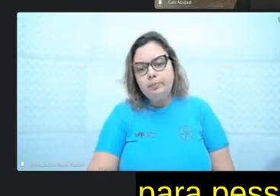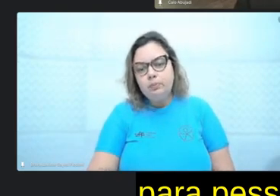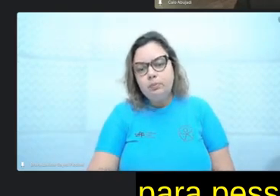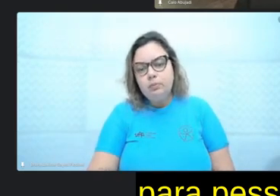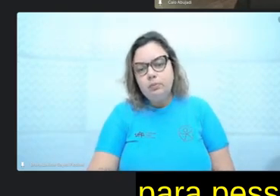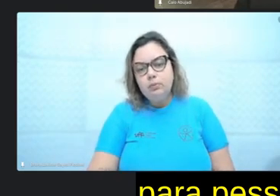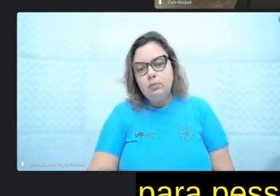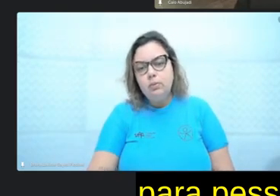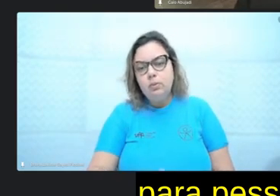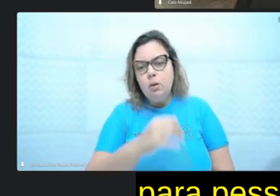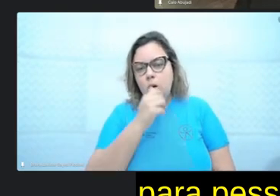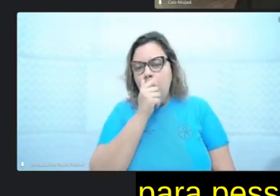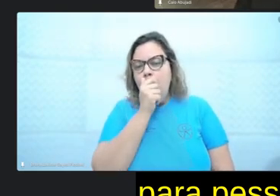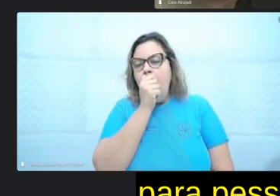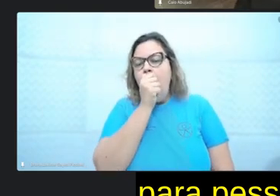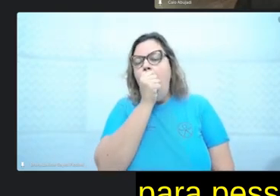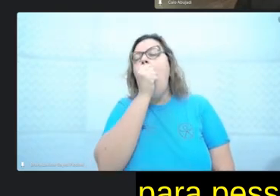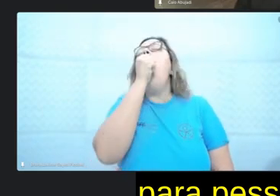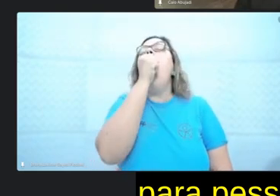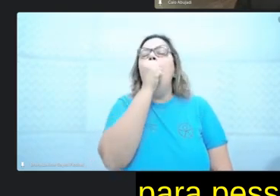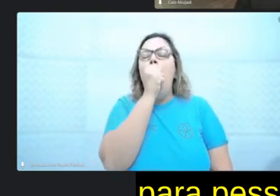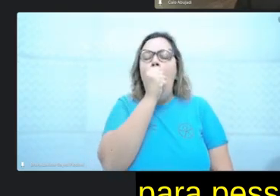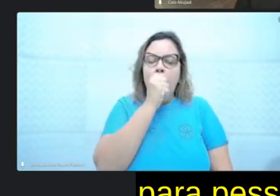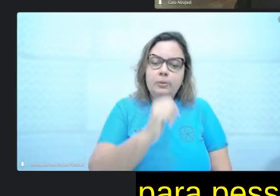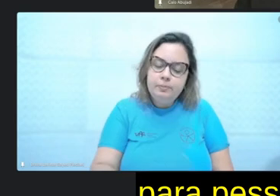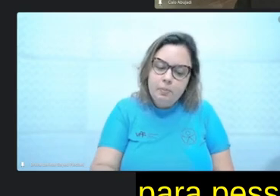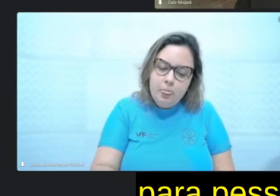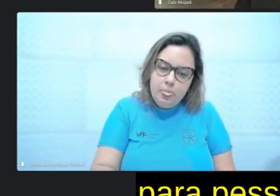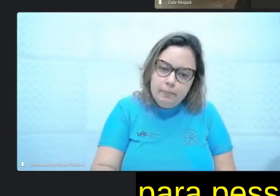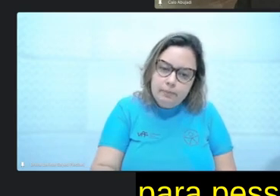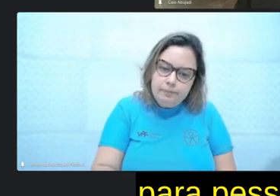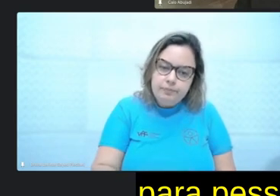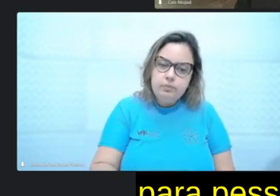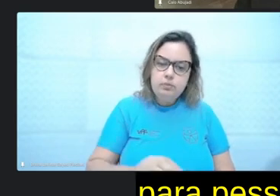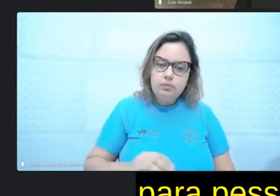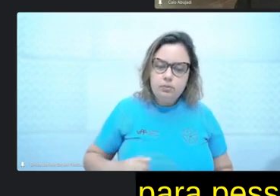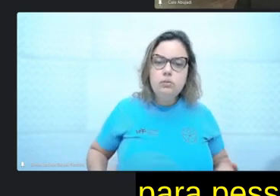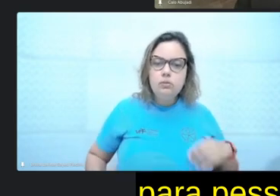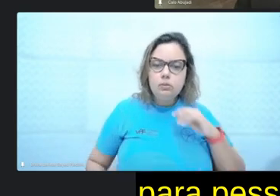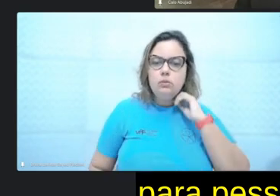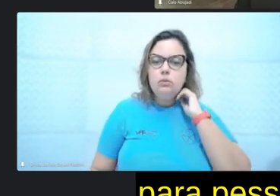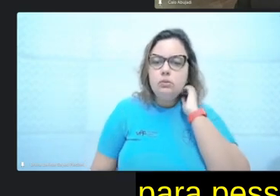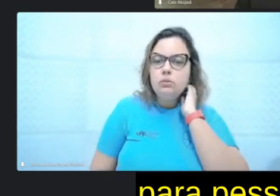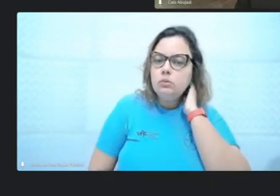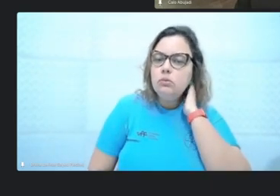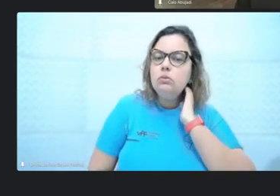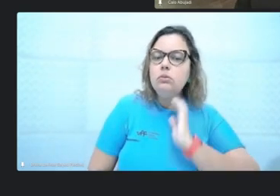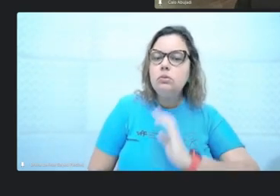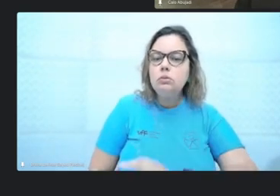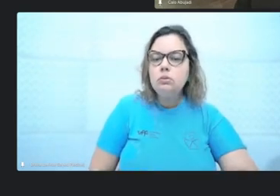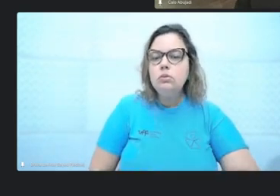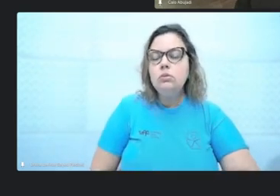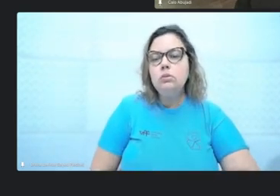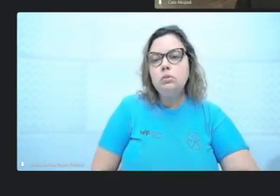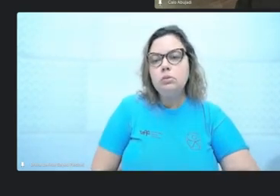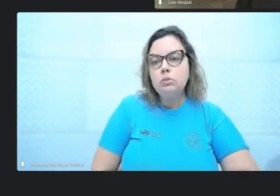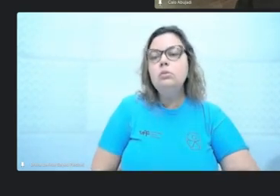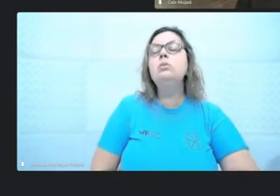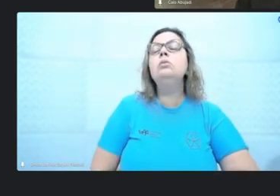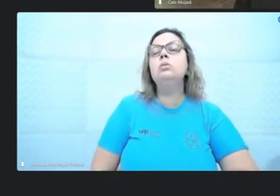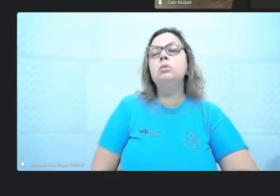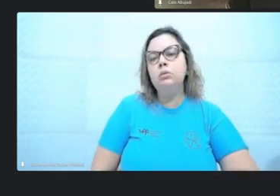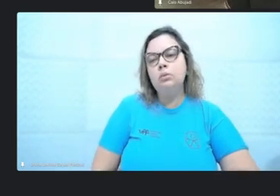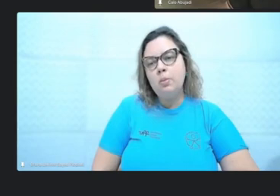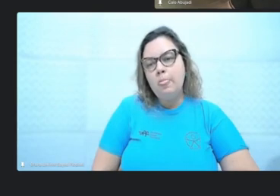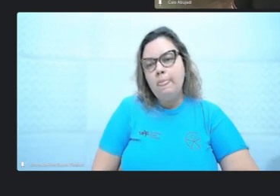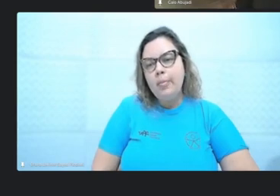de 40, 50 anos, que nunca passaram por qualquer tipo de médico com esse intuito, e autistas. Não é